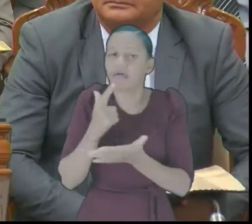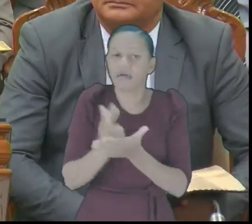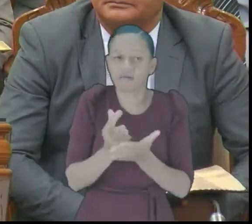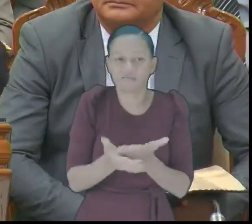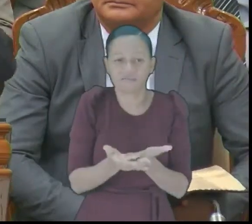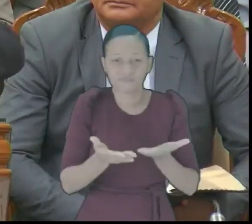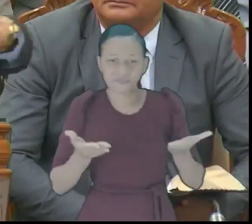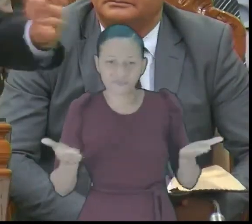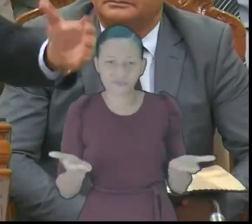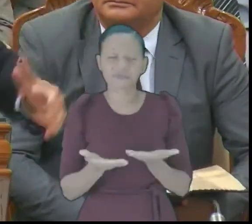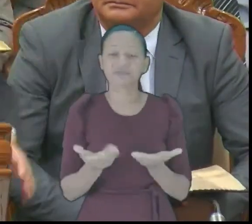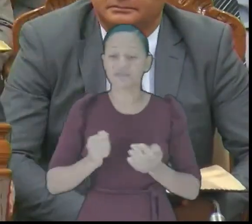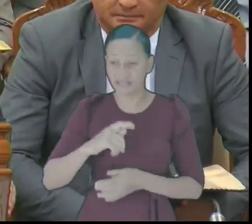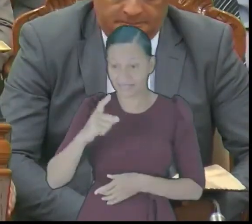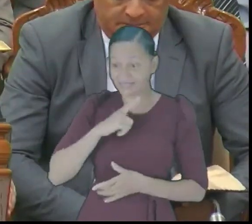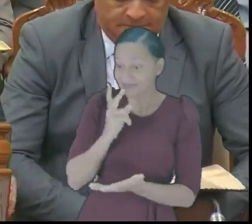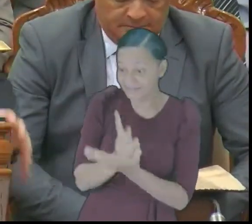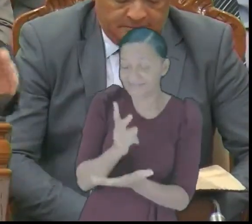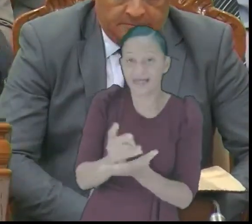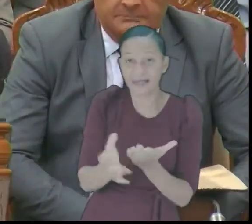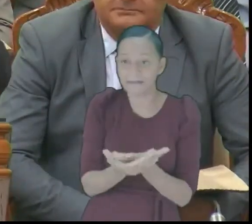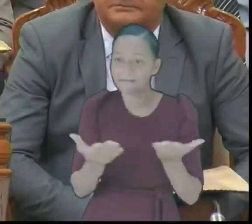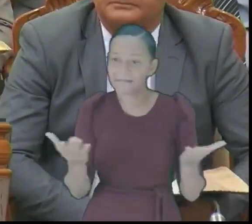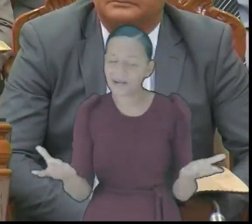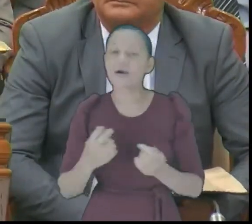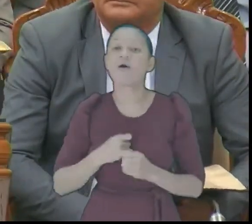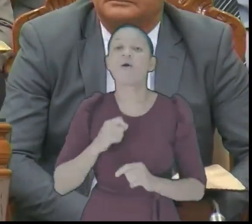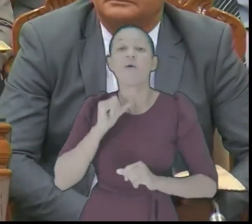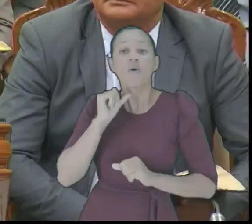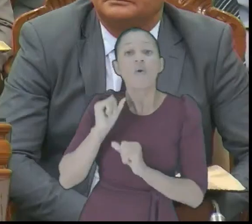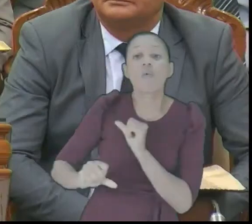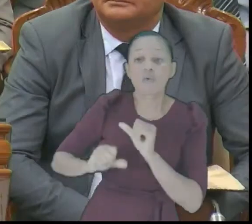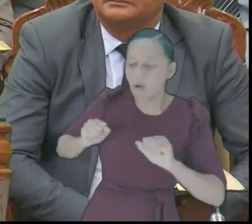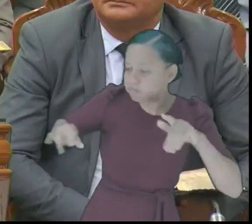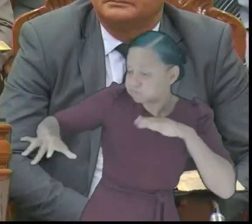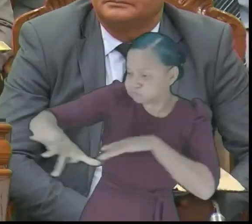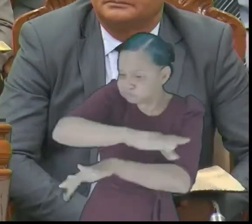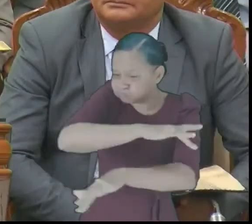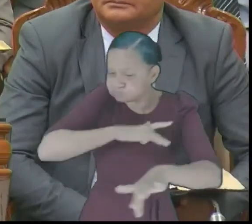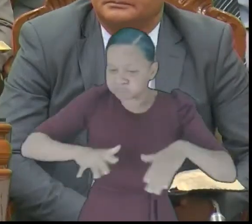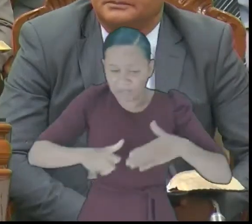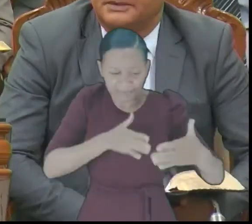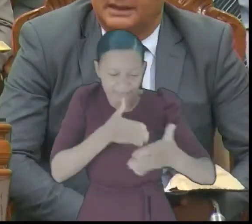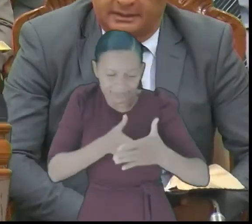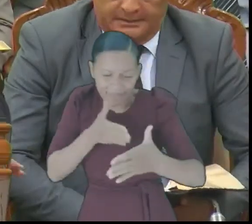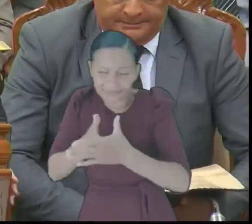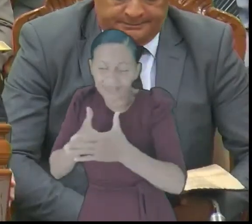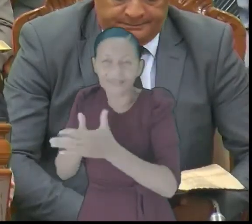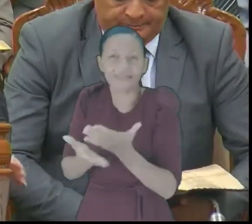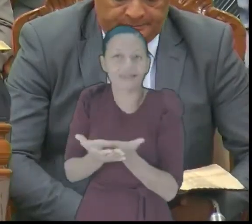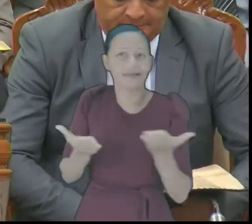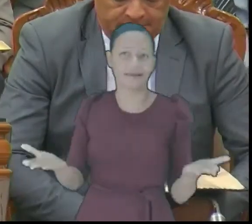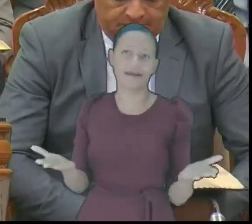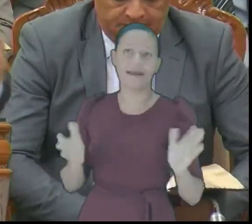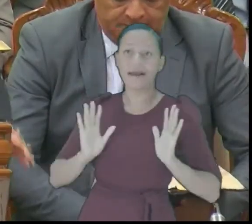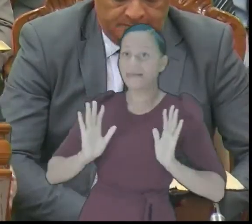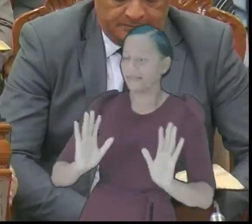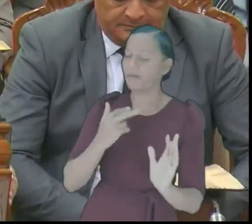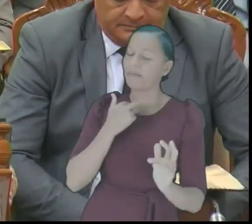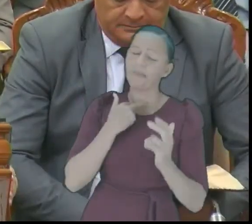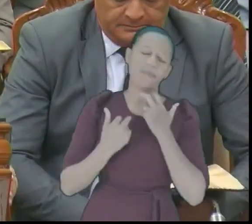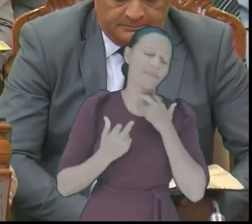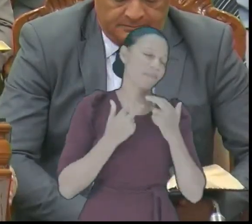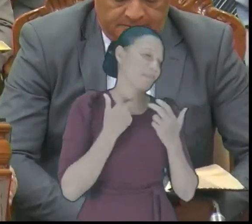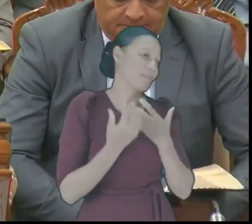Espírito Santo, ele sempre operou, mas ele operou de uma forma limitada. Não porque ele não